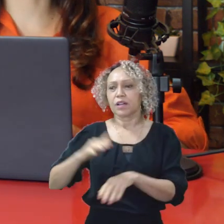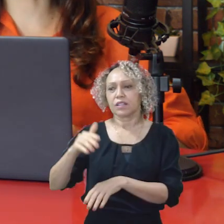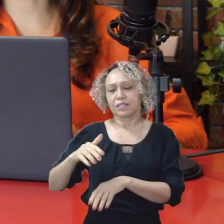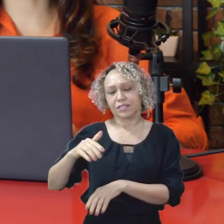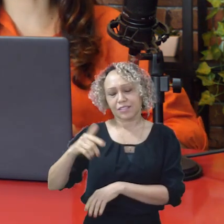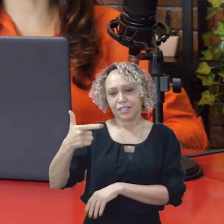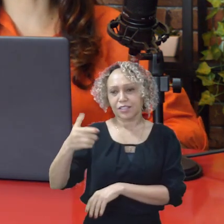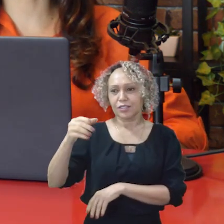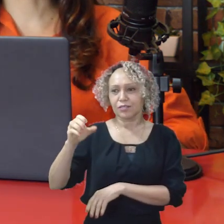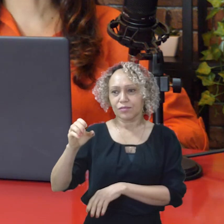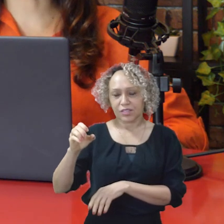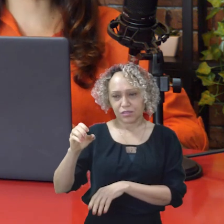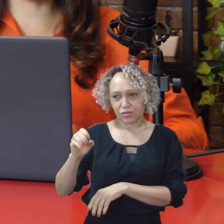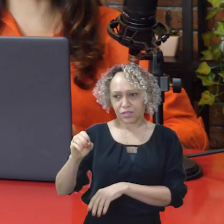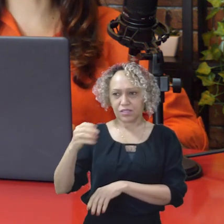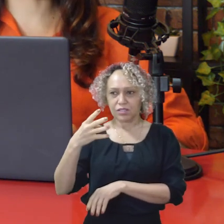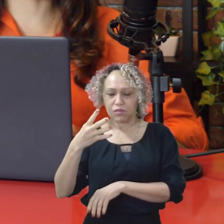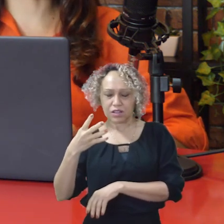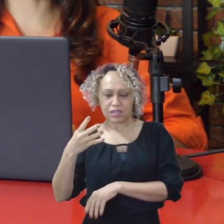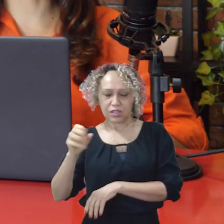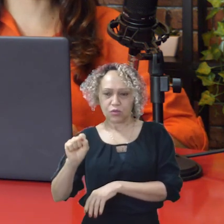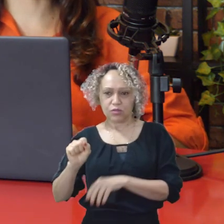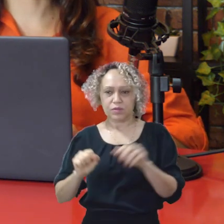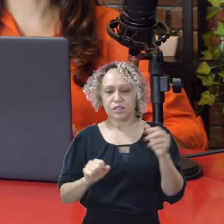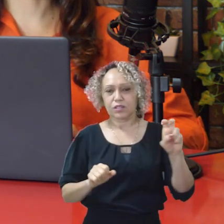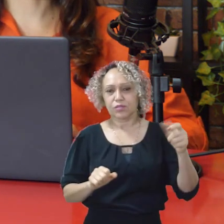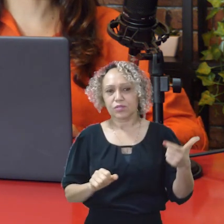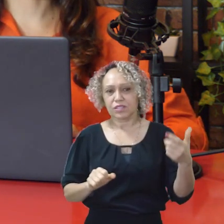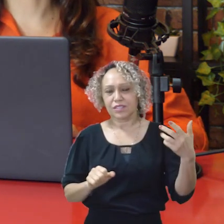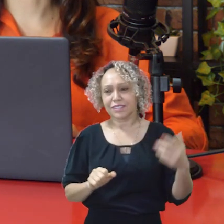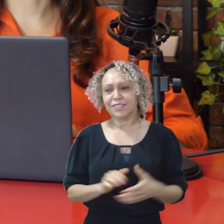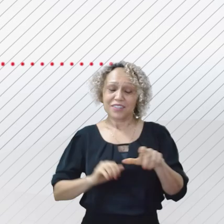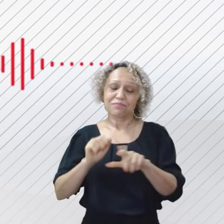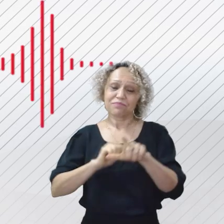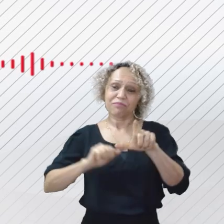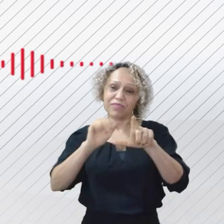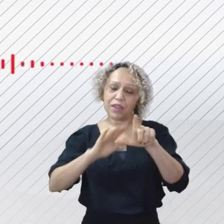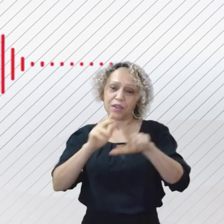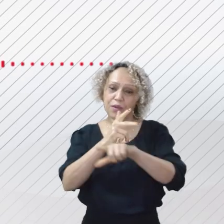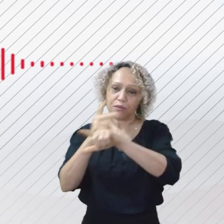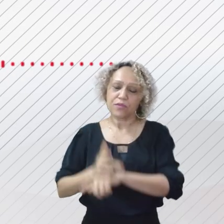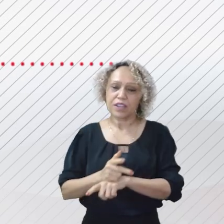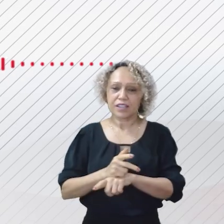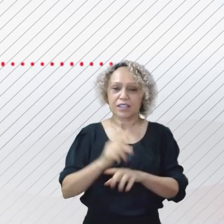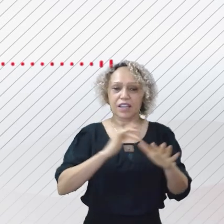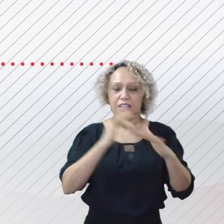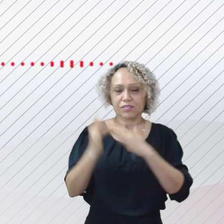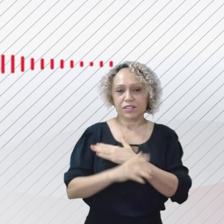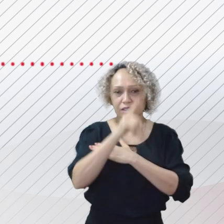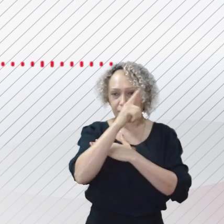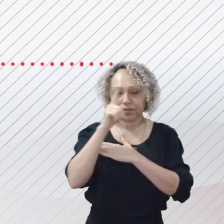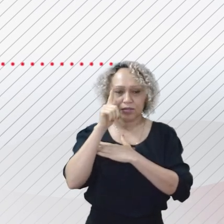de 248 para 252. Em vídeo nas redes sociais, a presidenta